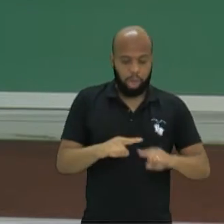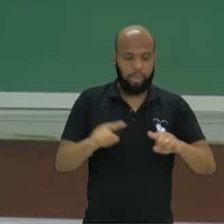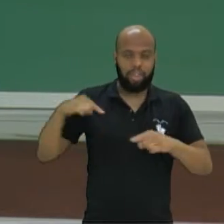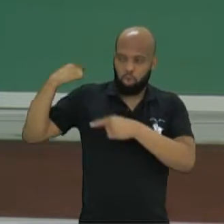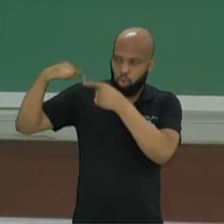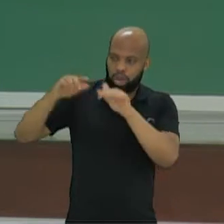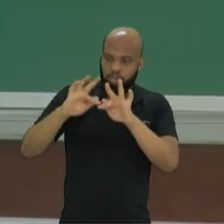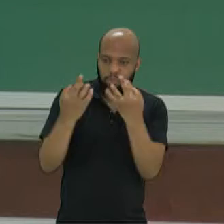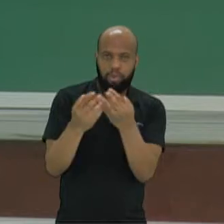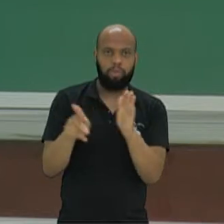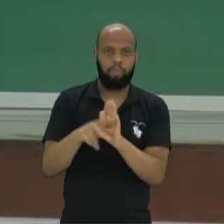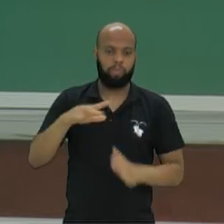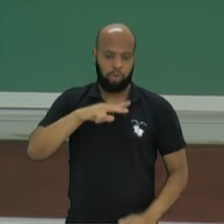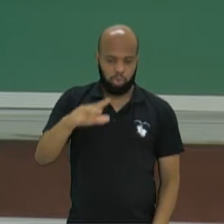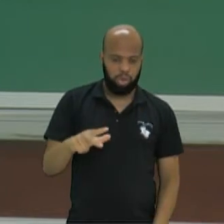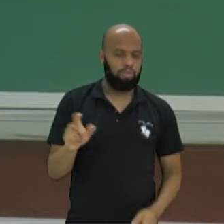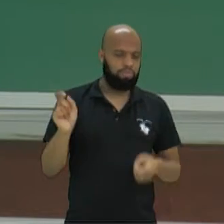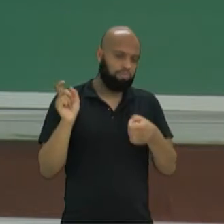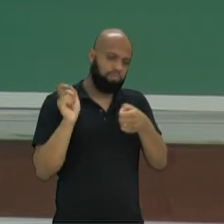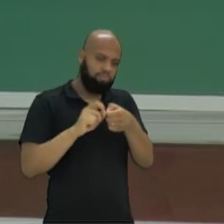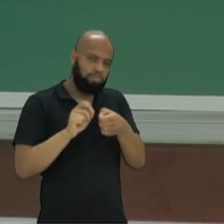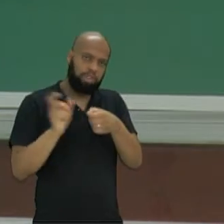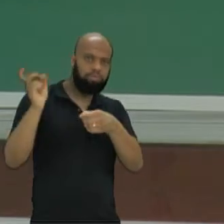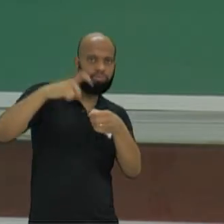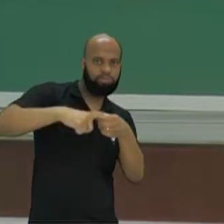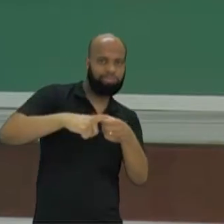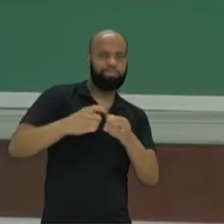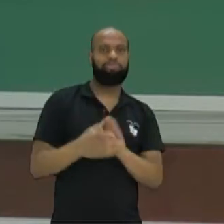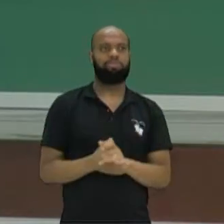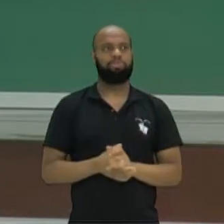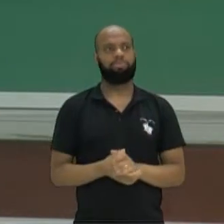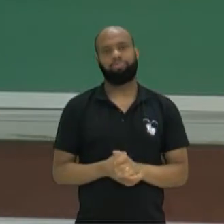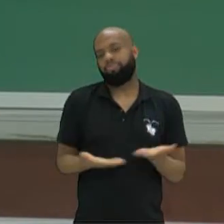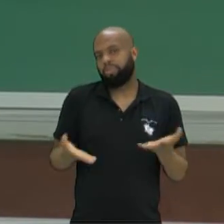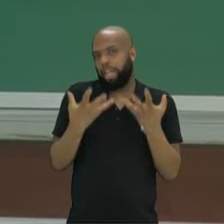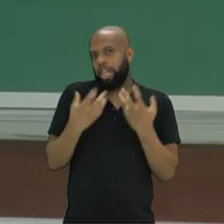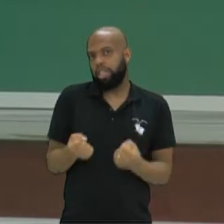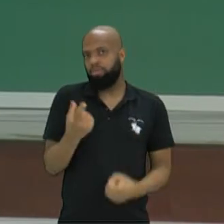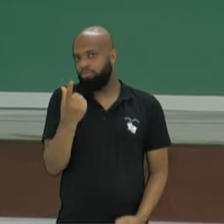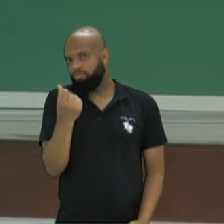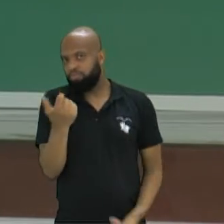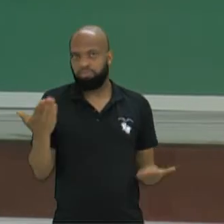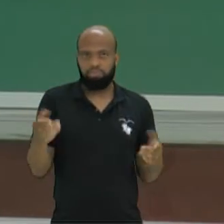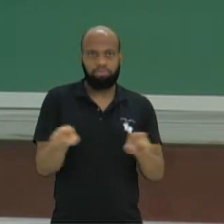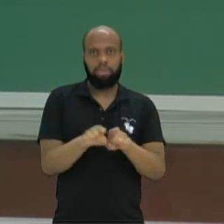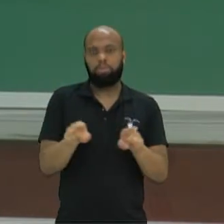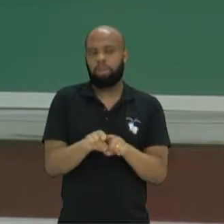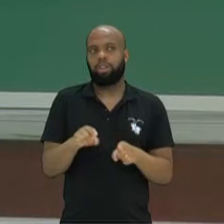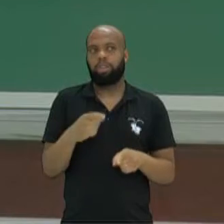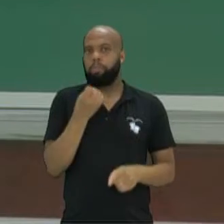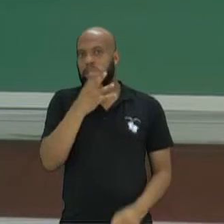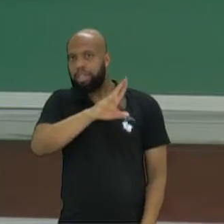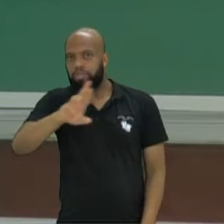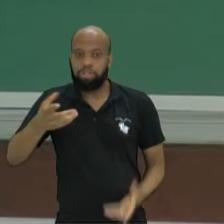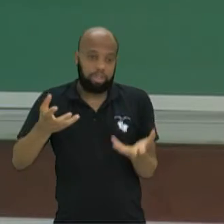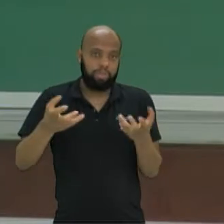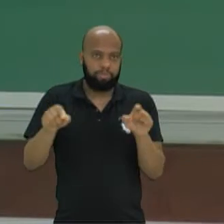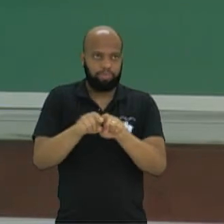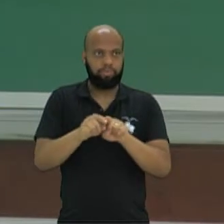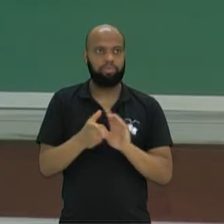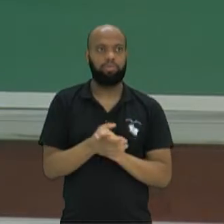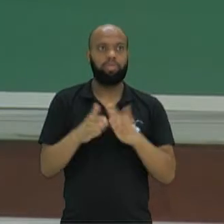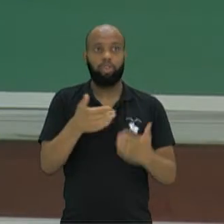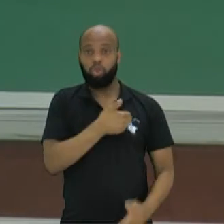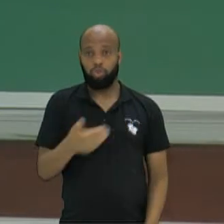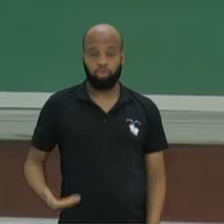por pagamentos, né? Tudo é possível, né? Por tipo até mesmo ganhar algum tipo de privilégios, né? Benefícios. Aí o